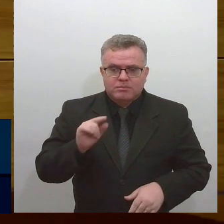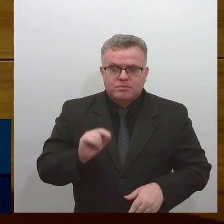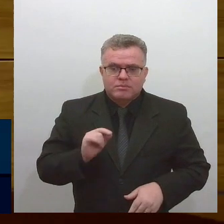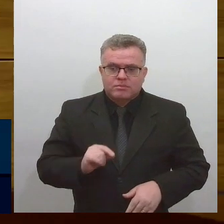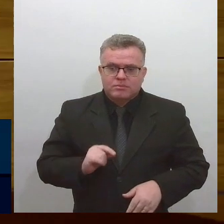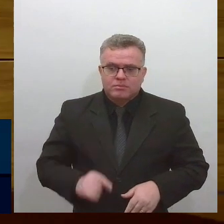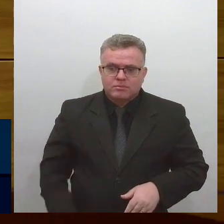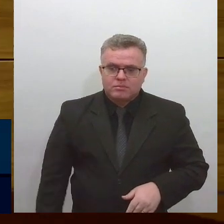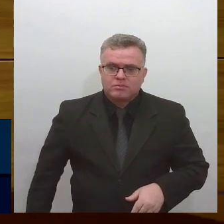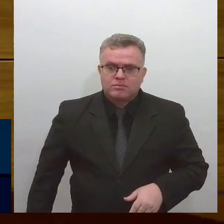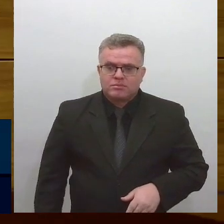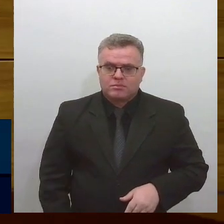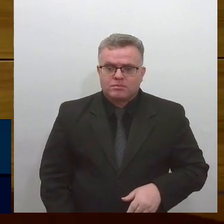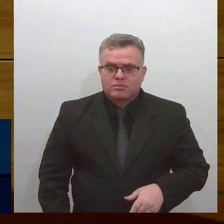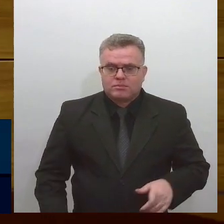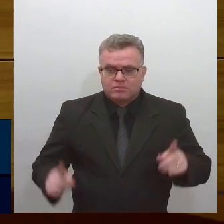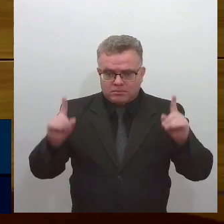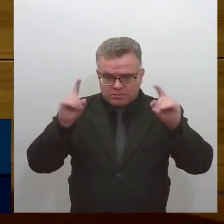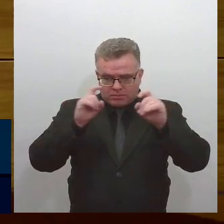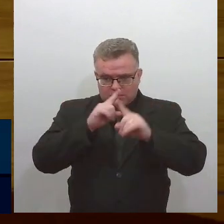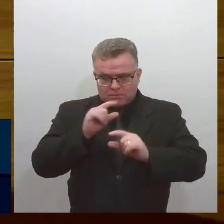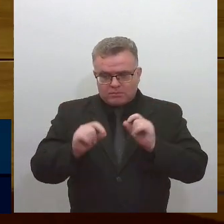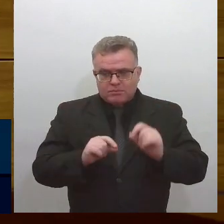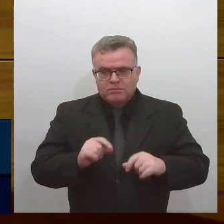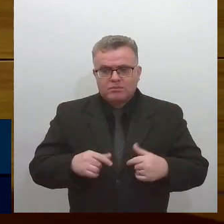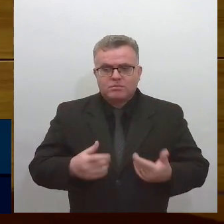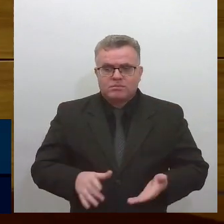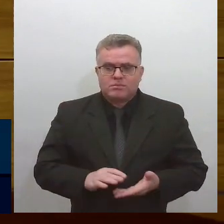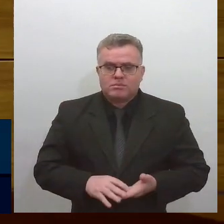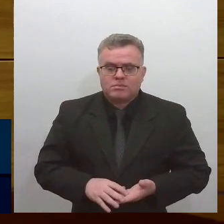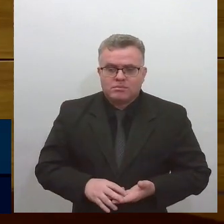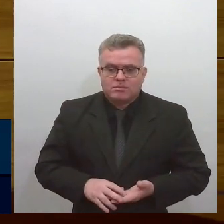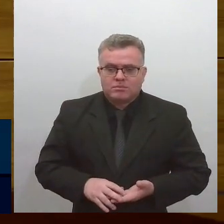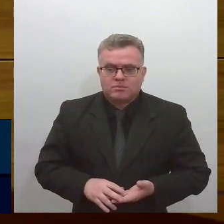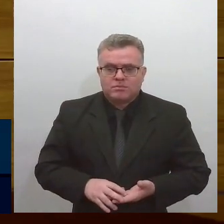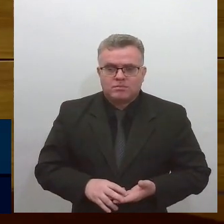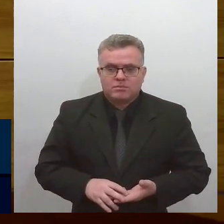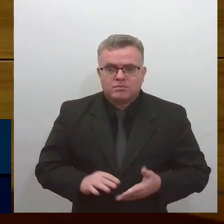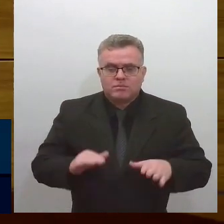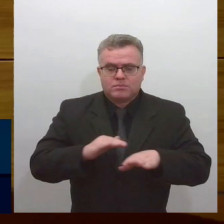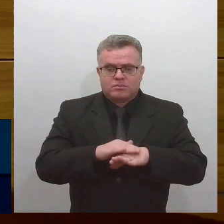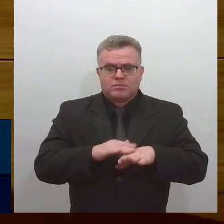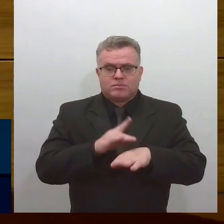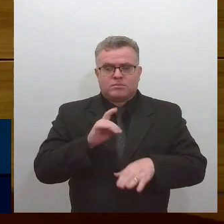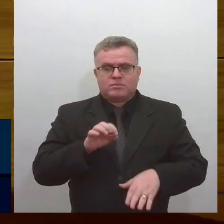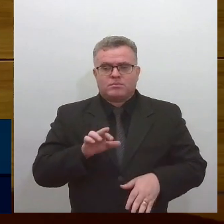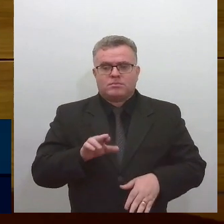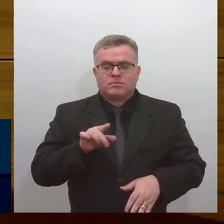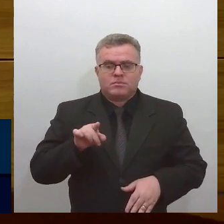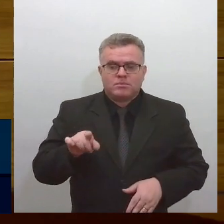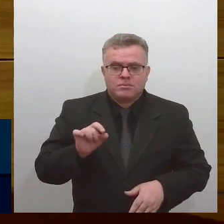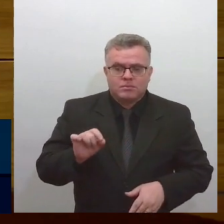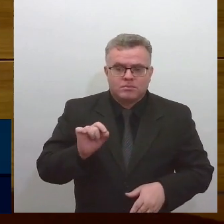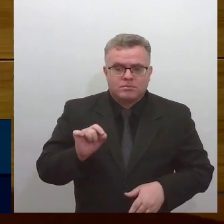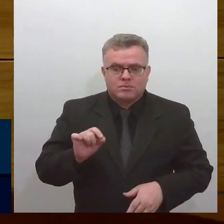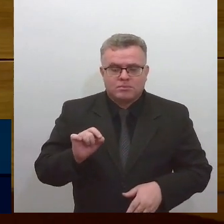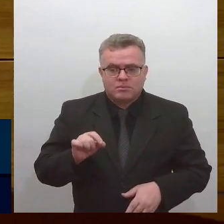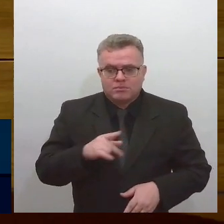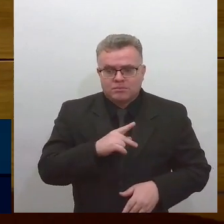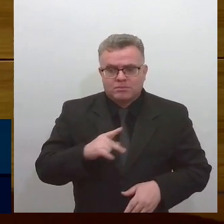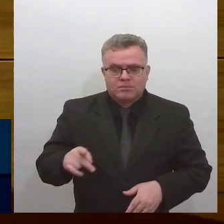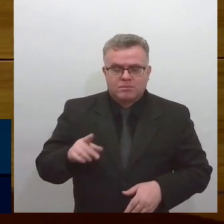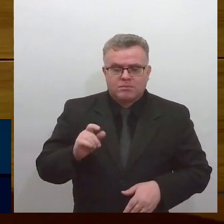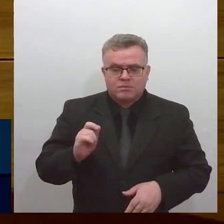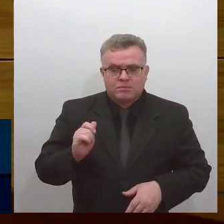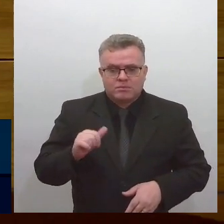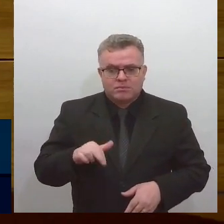um pouco complexa mas o nosso diálogo com Dr aqui é salo presidente do Dr Anderson é muito